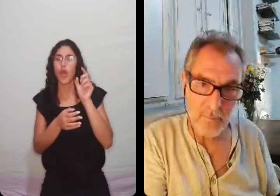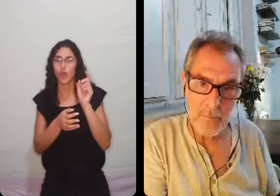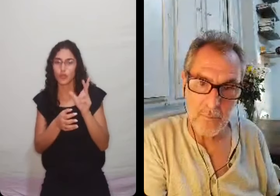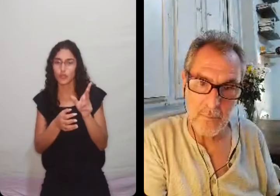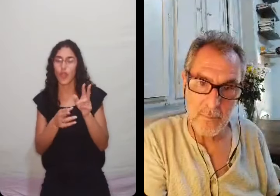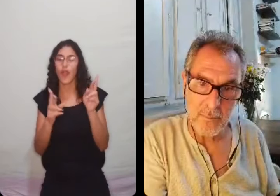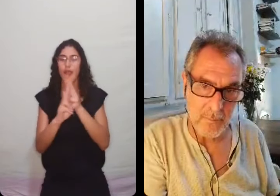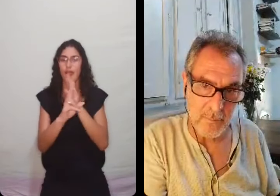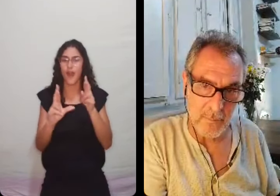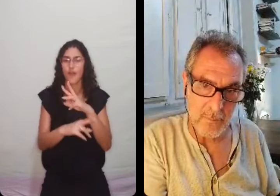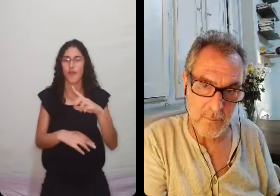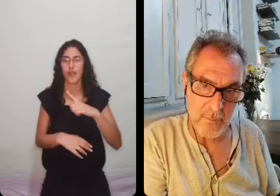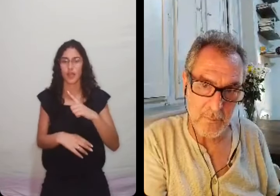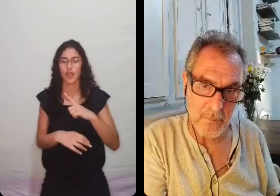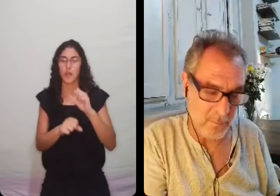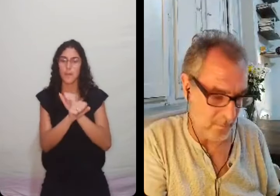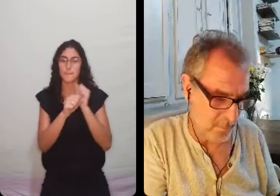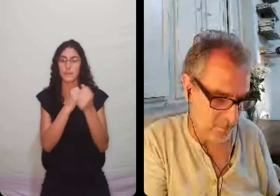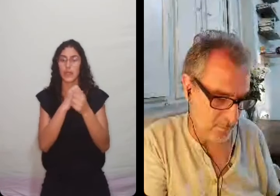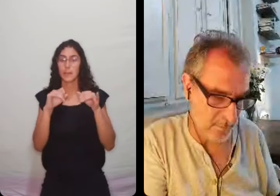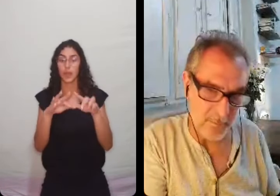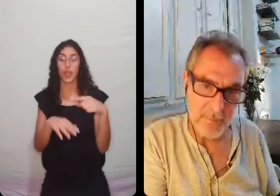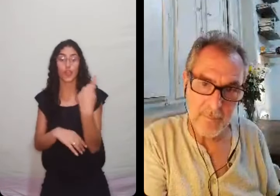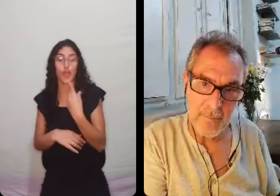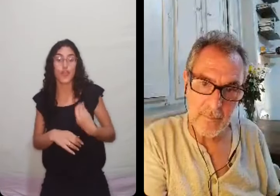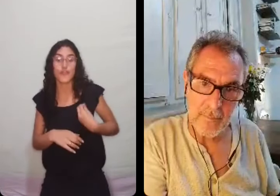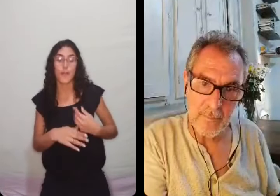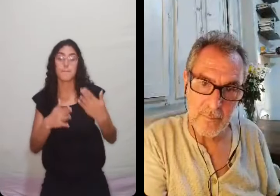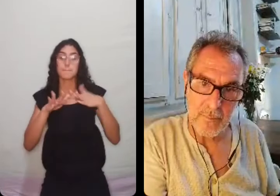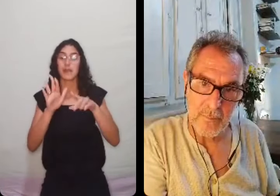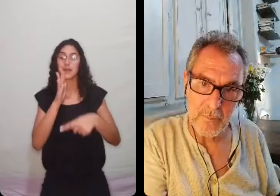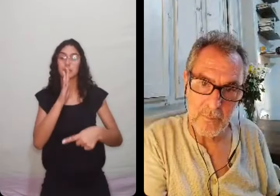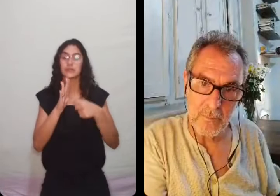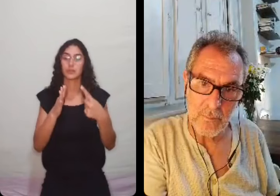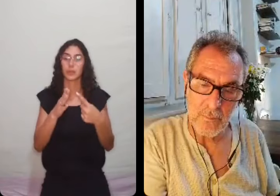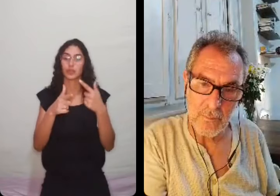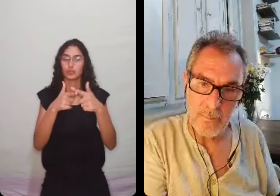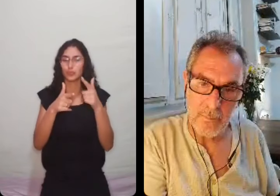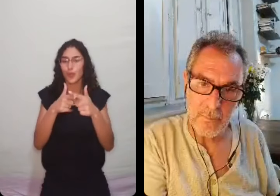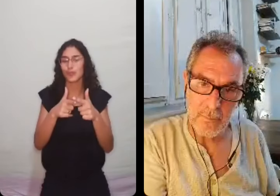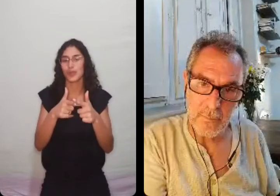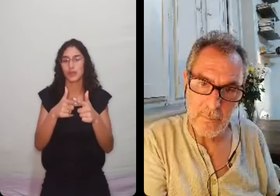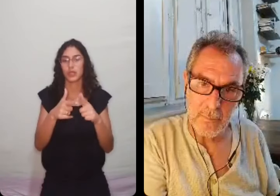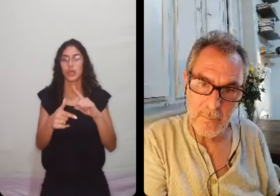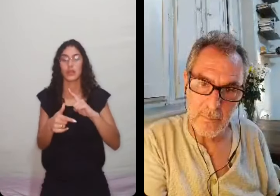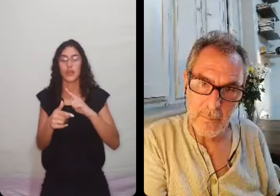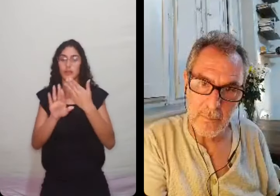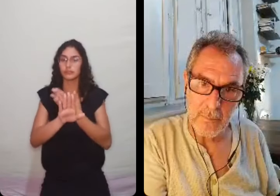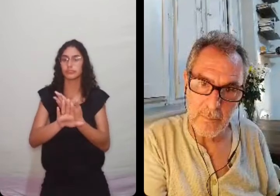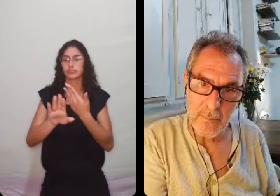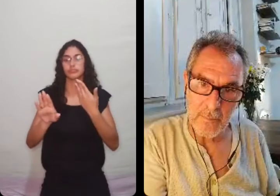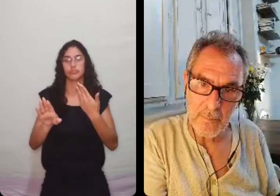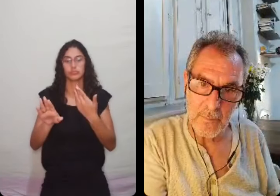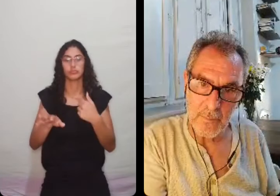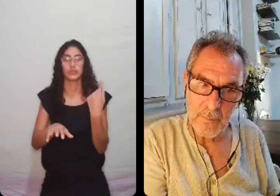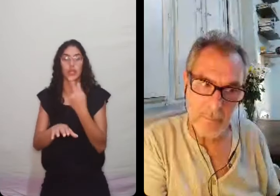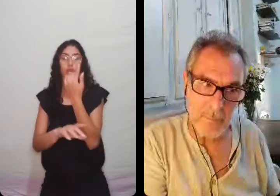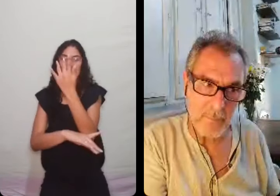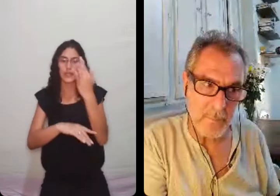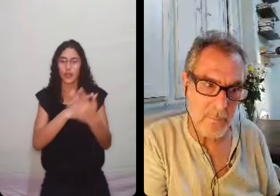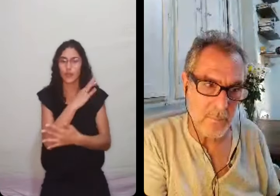pandemia que nós estamos vivendo, mas principalmente por essa crise ambiental. Esse distanciamento da nossa natureza humana